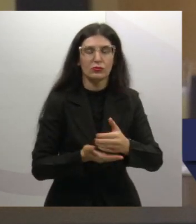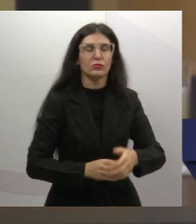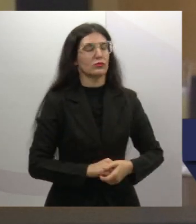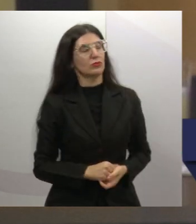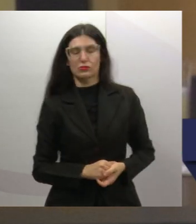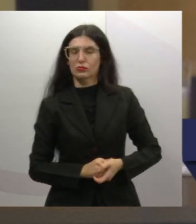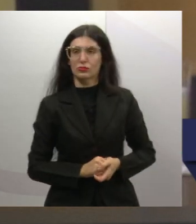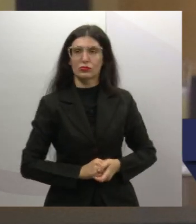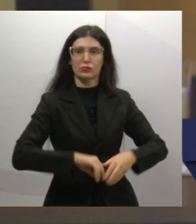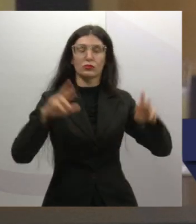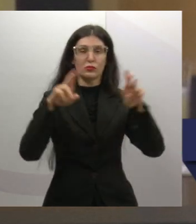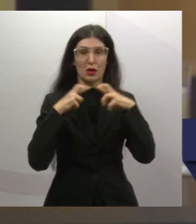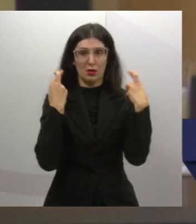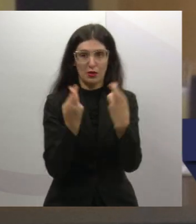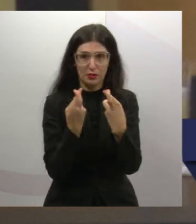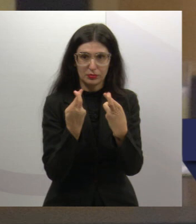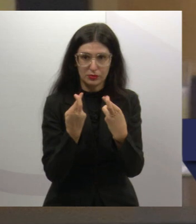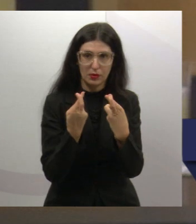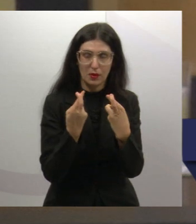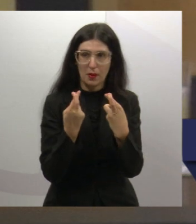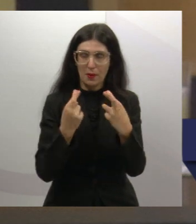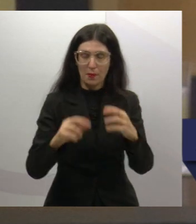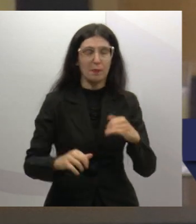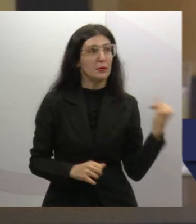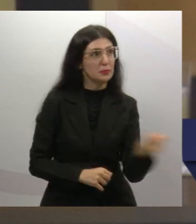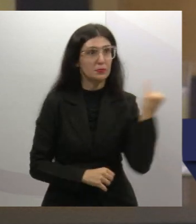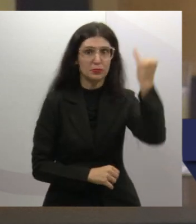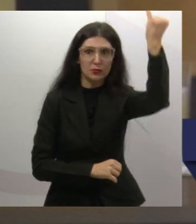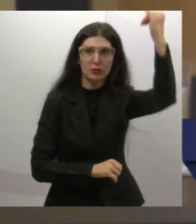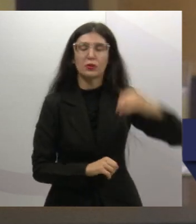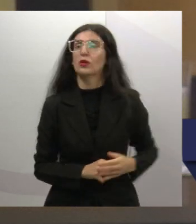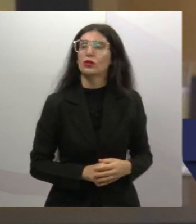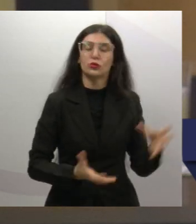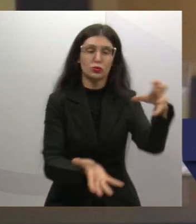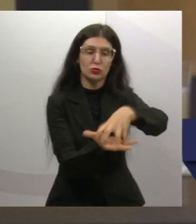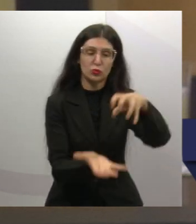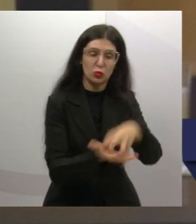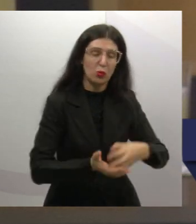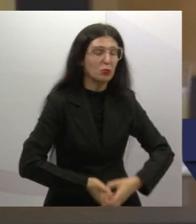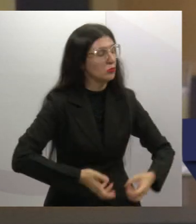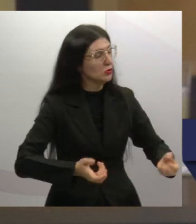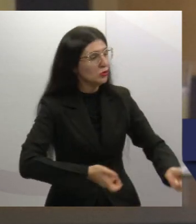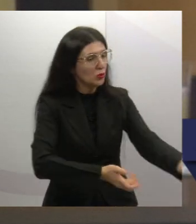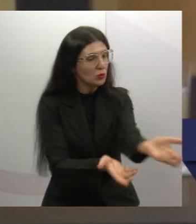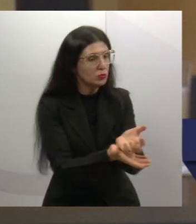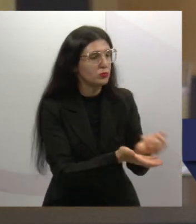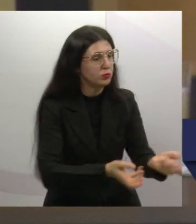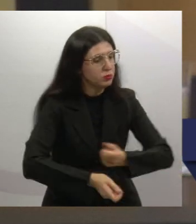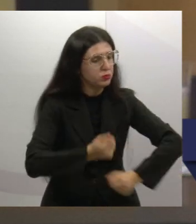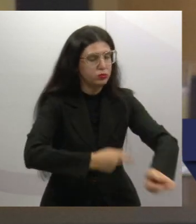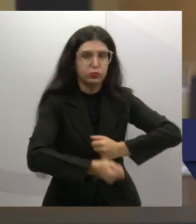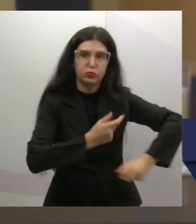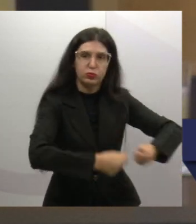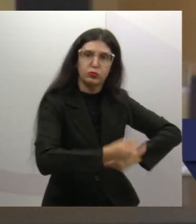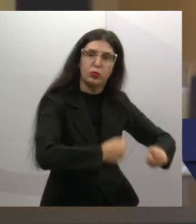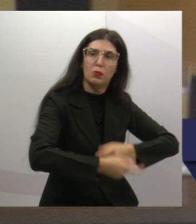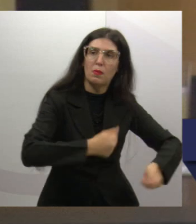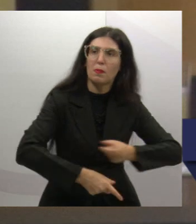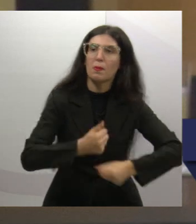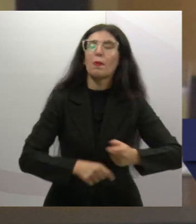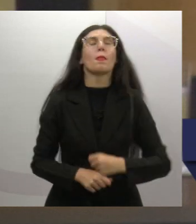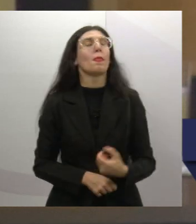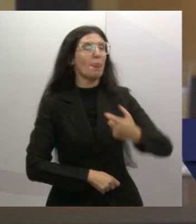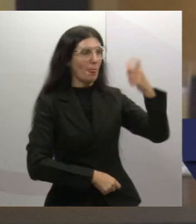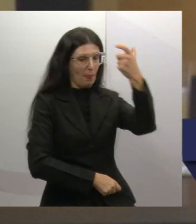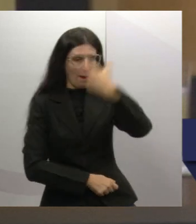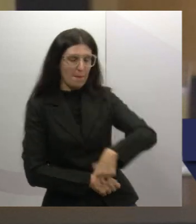Registro que a audiência pública é conduzida pela Comissão Permanente de Finanças e Orçamento desta Casa, que aqui é composta pelos vereadores. Por